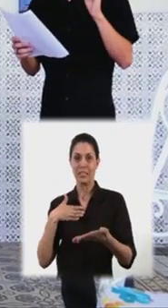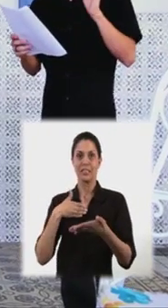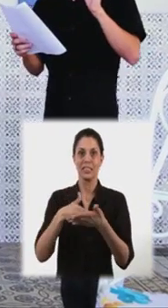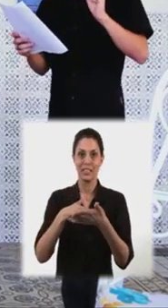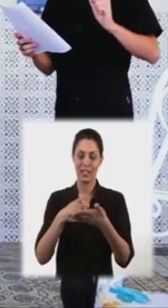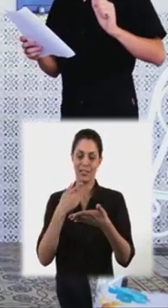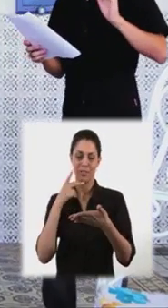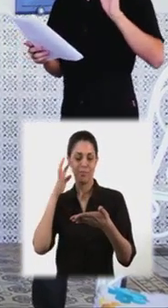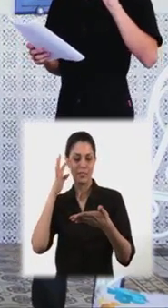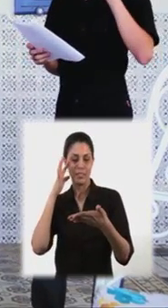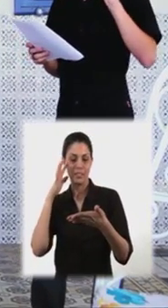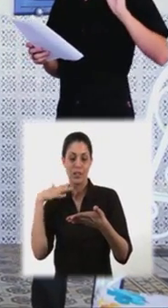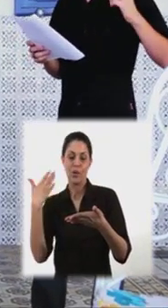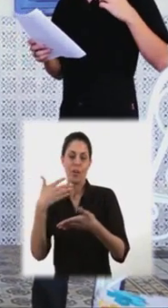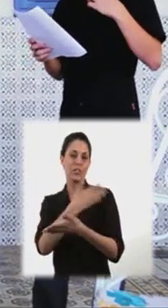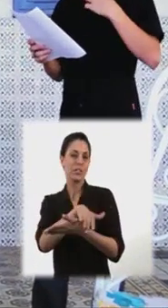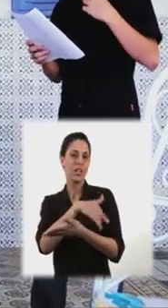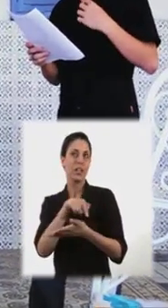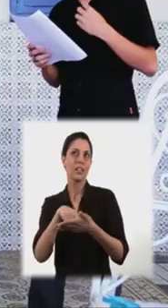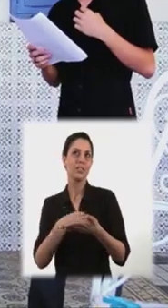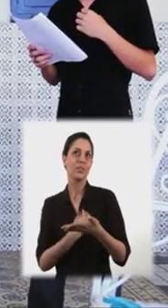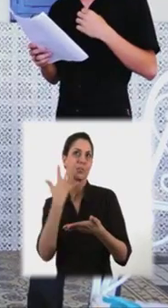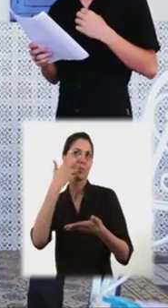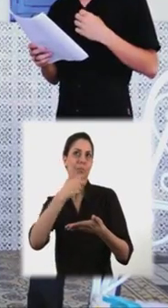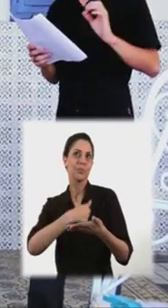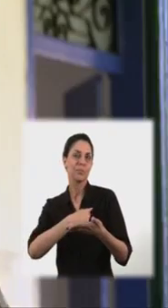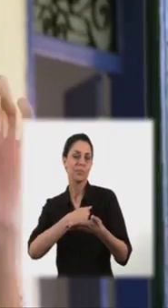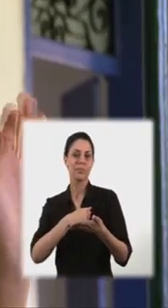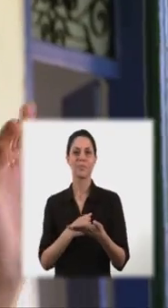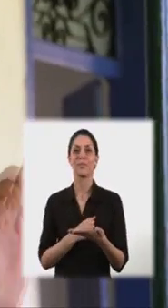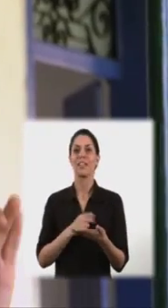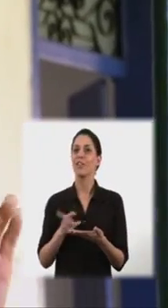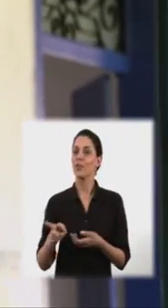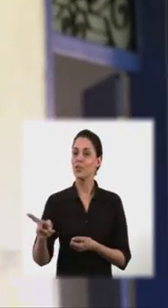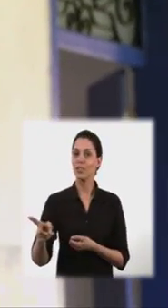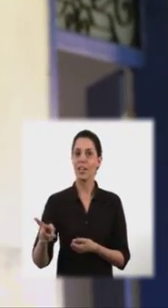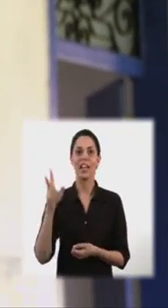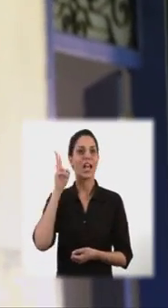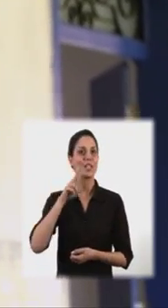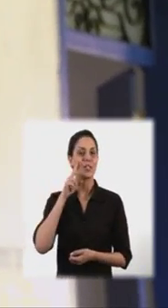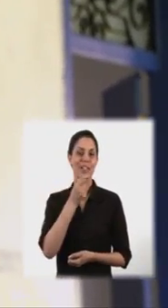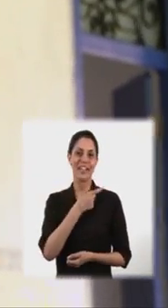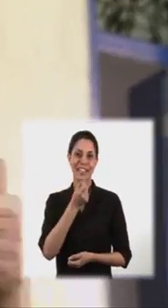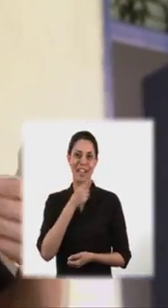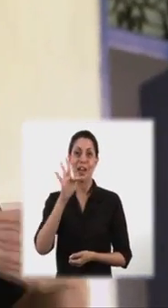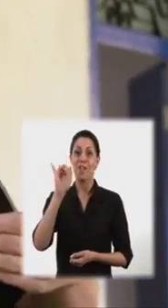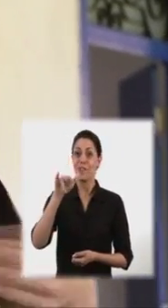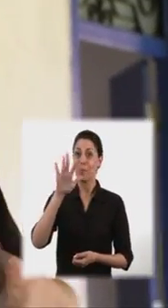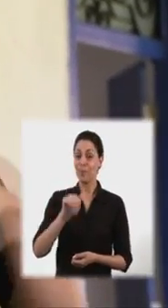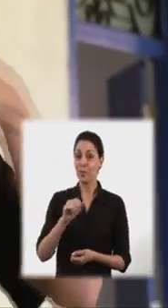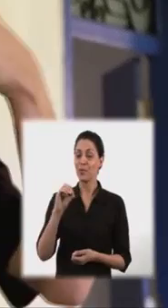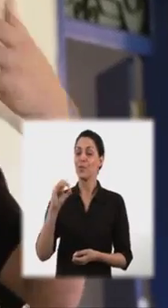berlinda. Aí falou com apreço: qual será o endereço dessa criatura linda? E dando continuidade a essa história irônica, Firmino